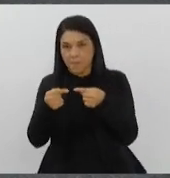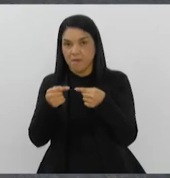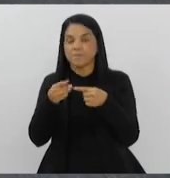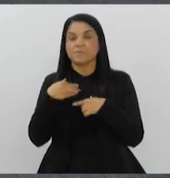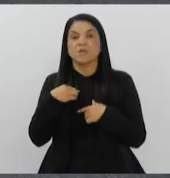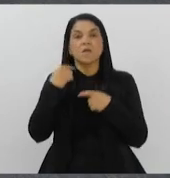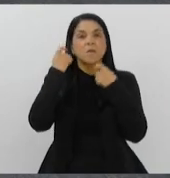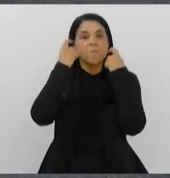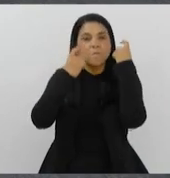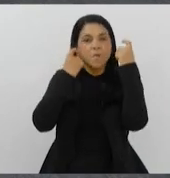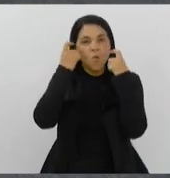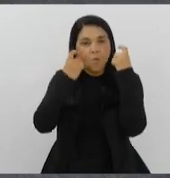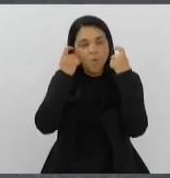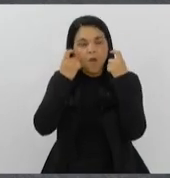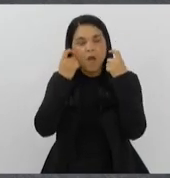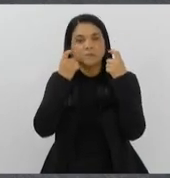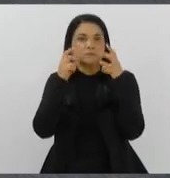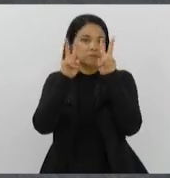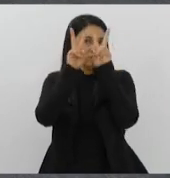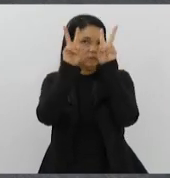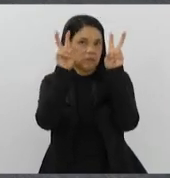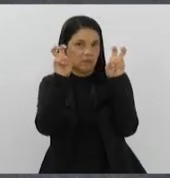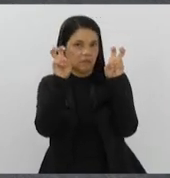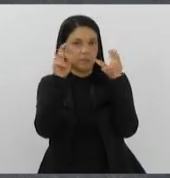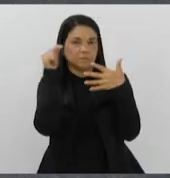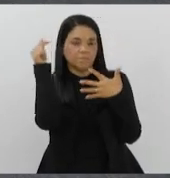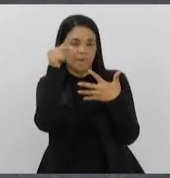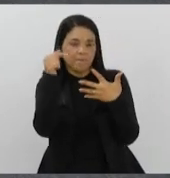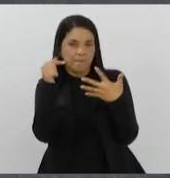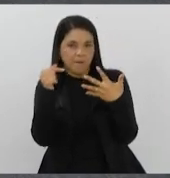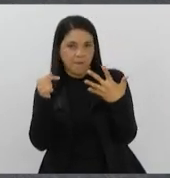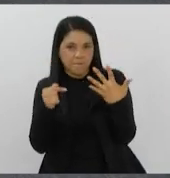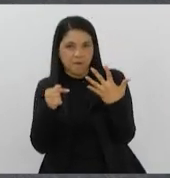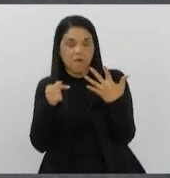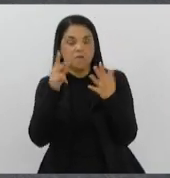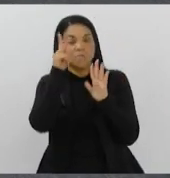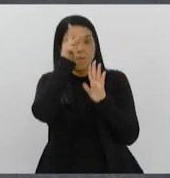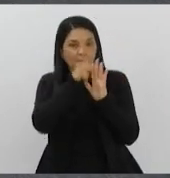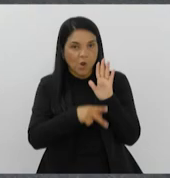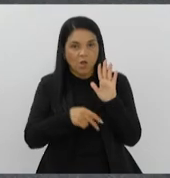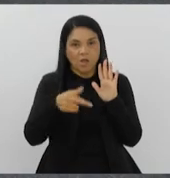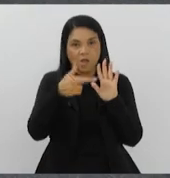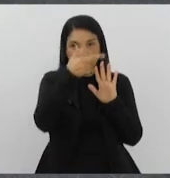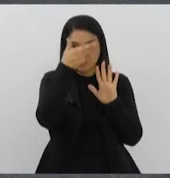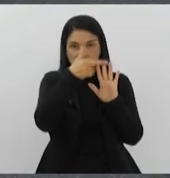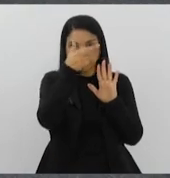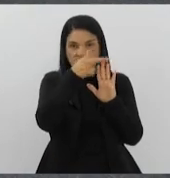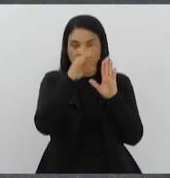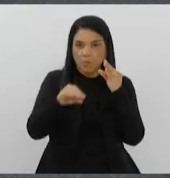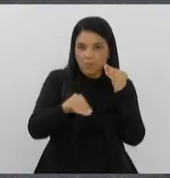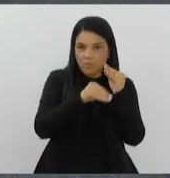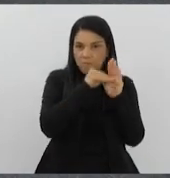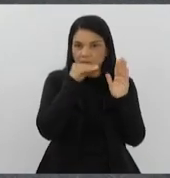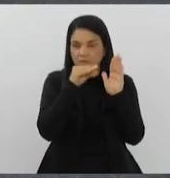com preocupação temas que são colocados, né, nesse projeto de resolução como parte da emenda constitucional, temas que